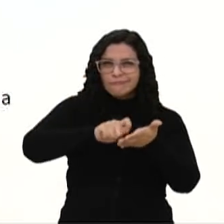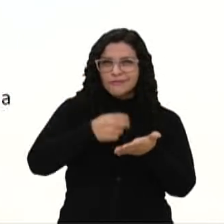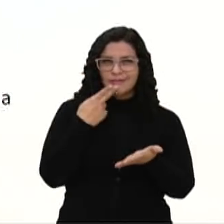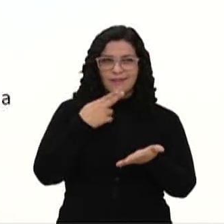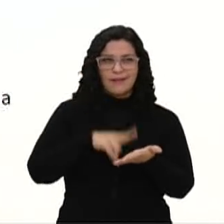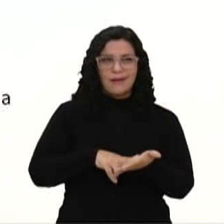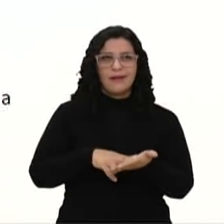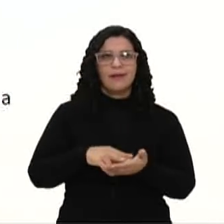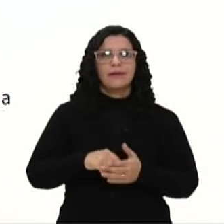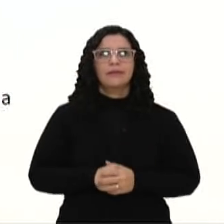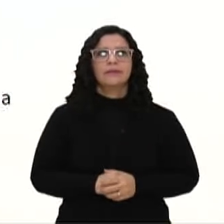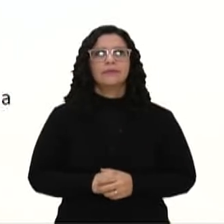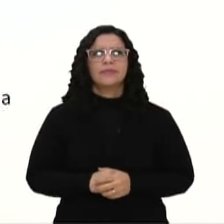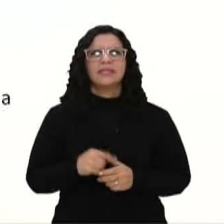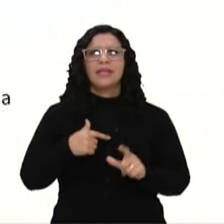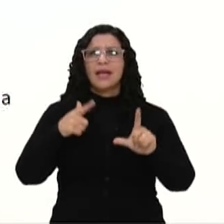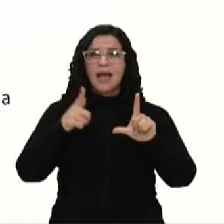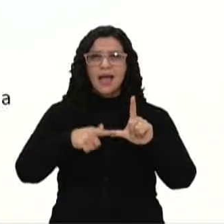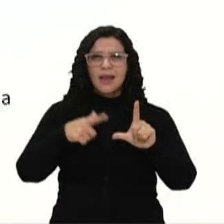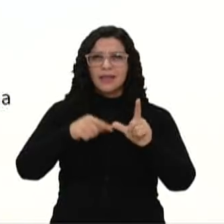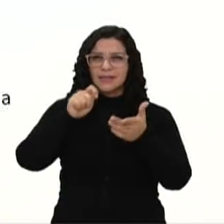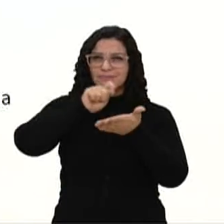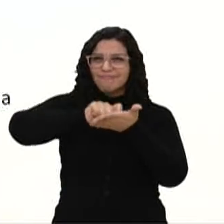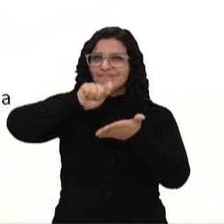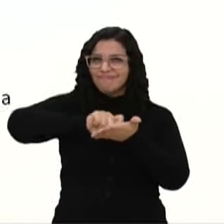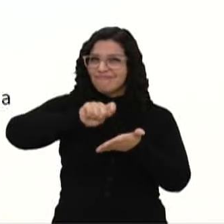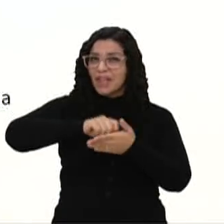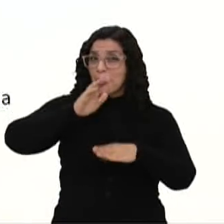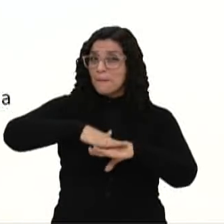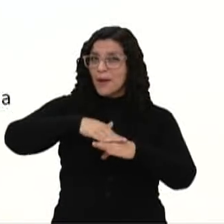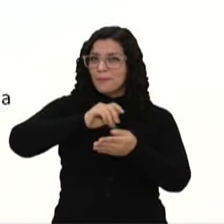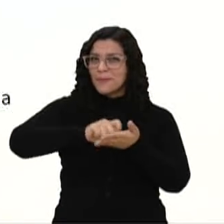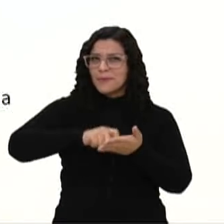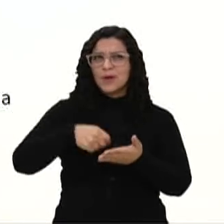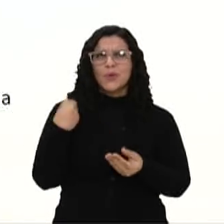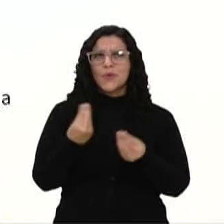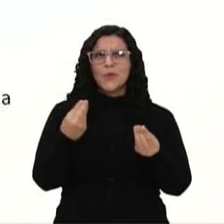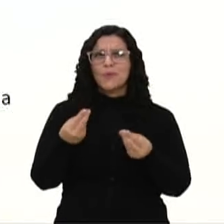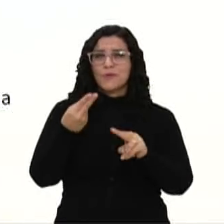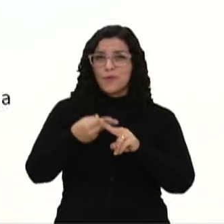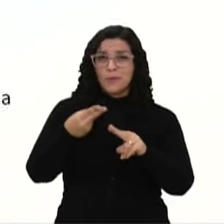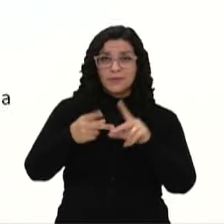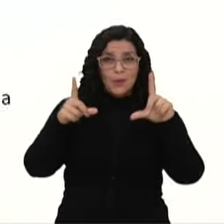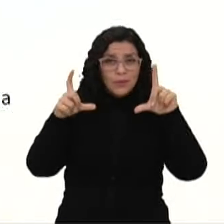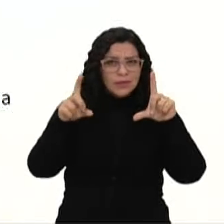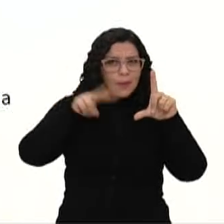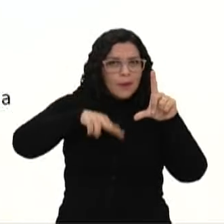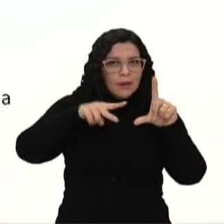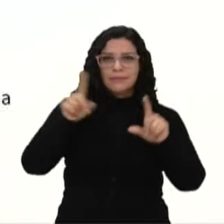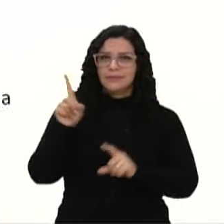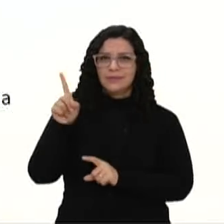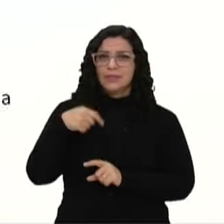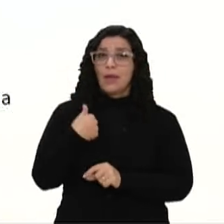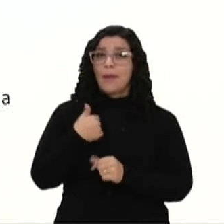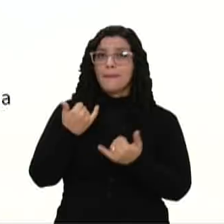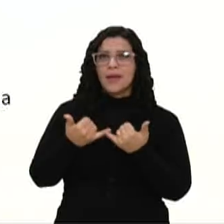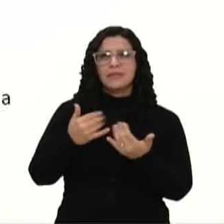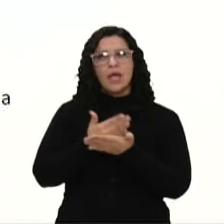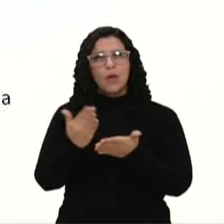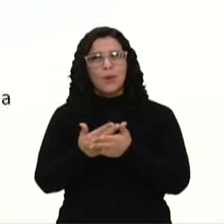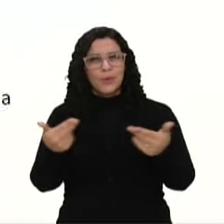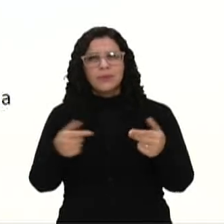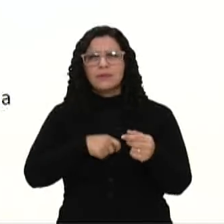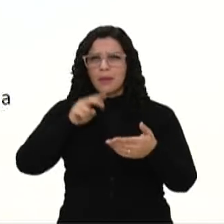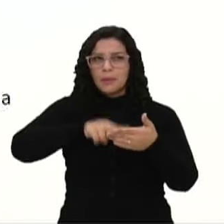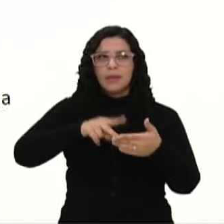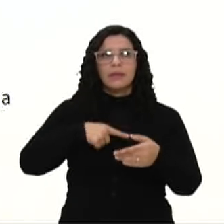temos a letra aí manuscrita, né? Não vamos utilizar a imagem para ler, embora alguma coisa dê para